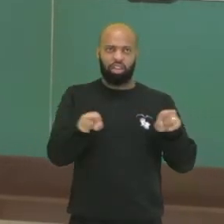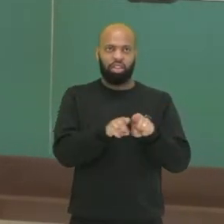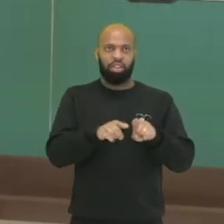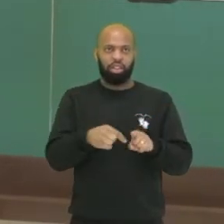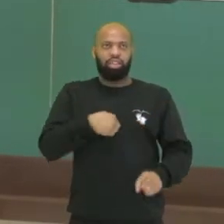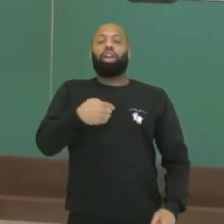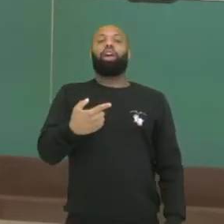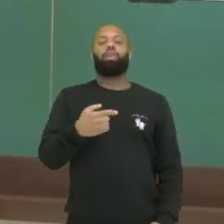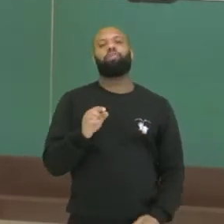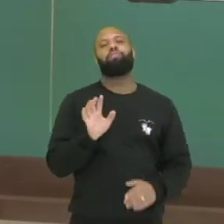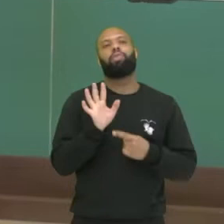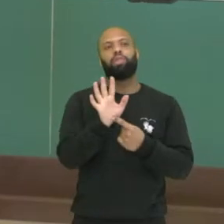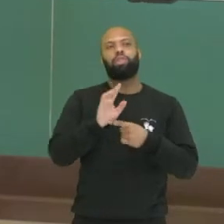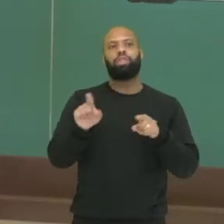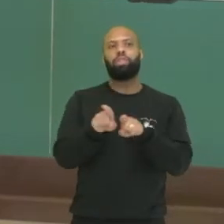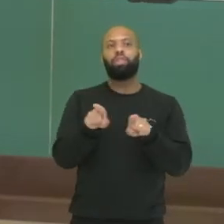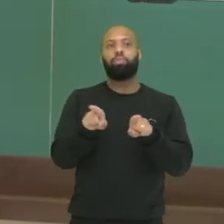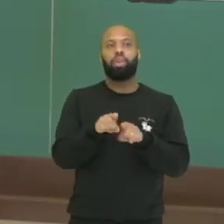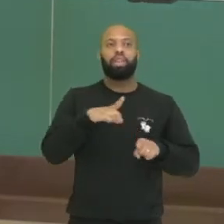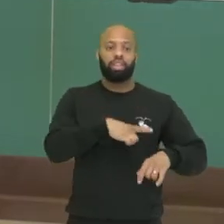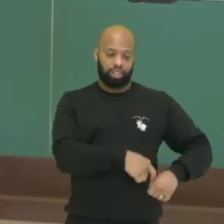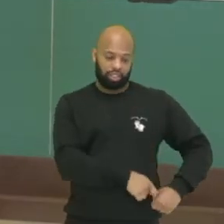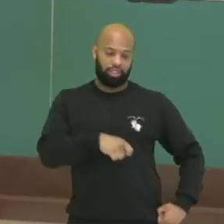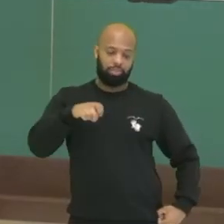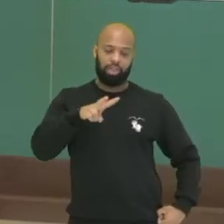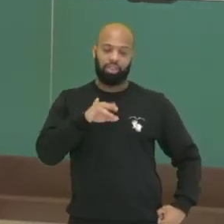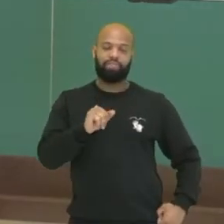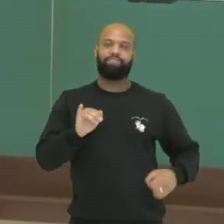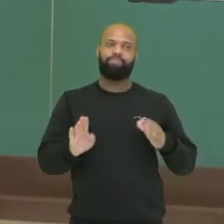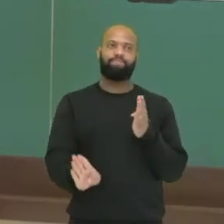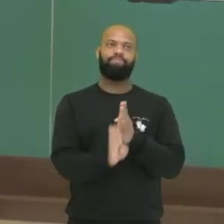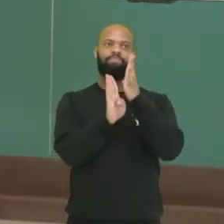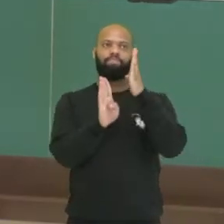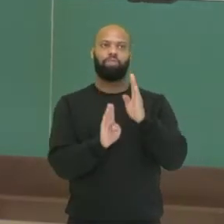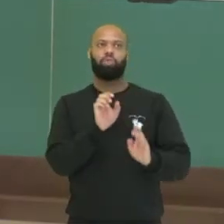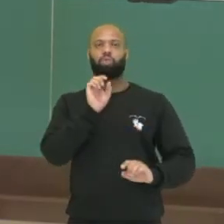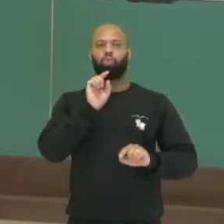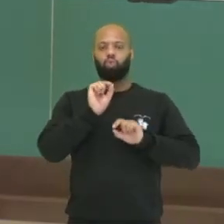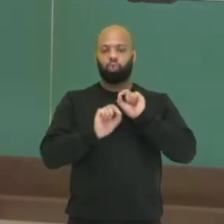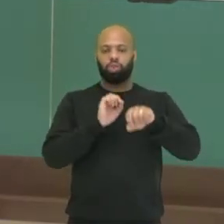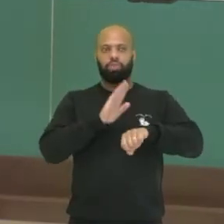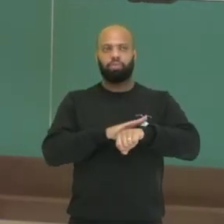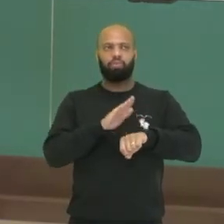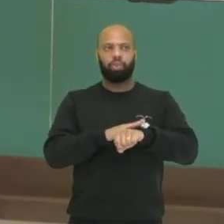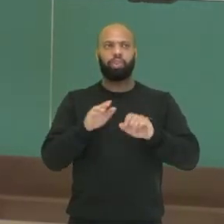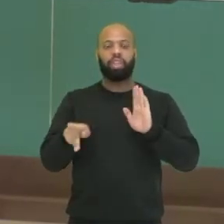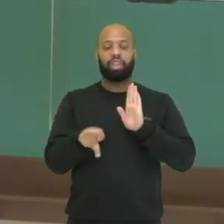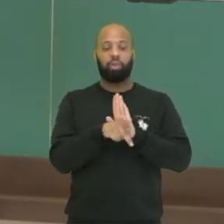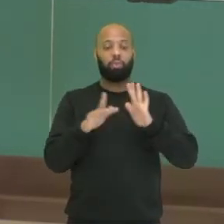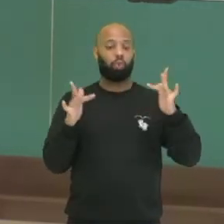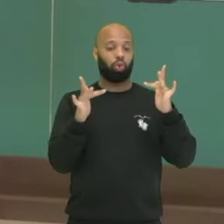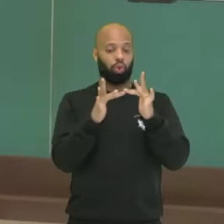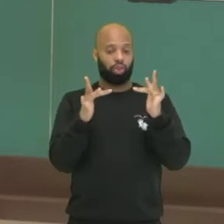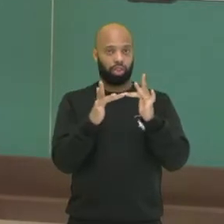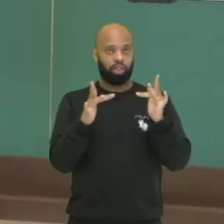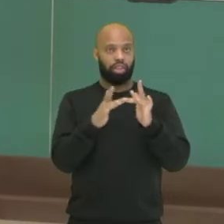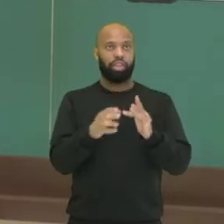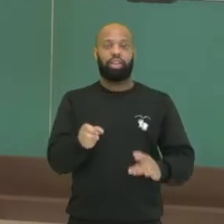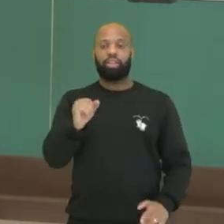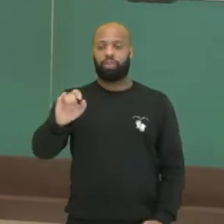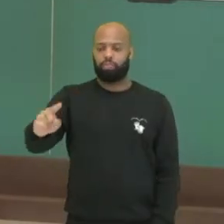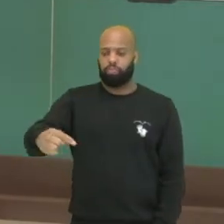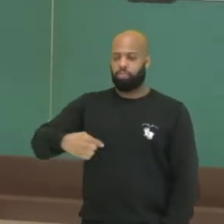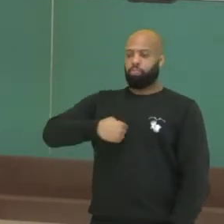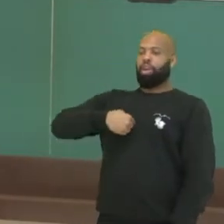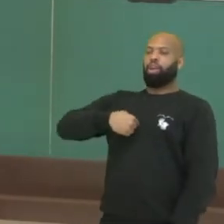a espada tem sensores para identificar quando há um toque, tanto de quem recebe